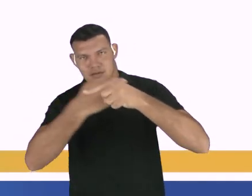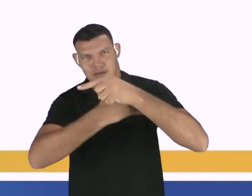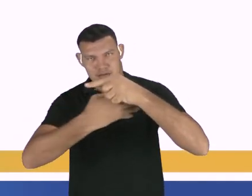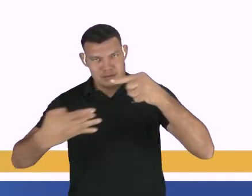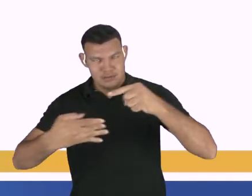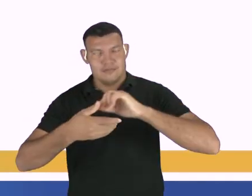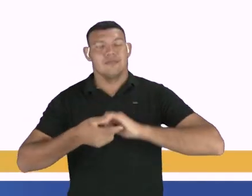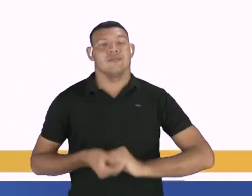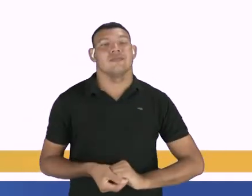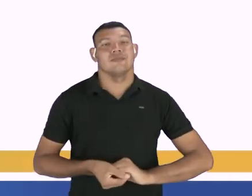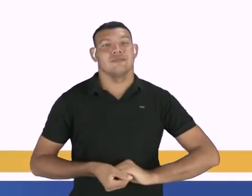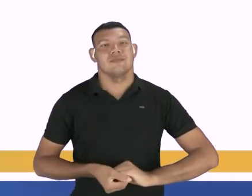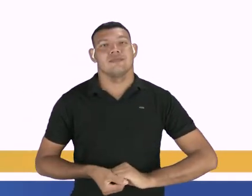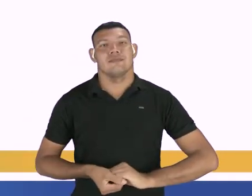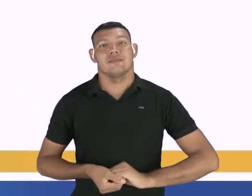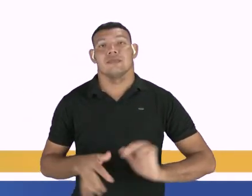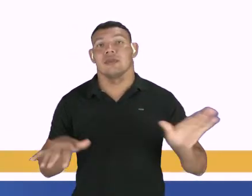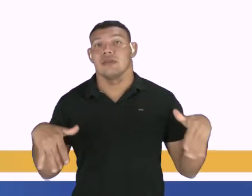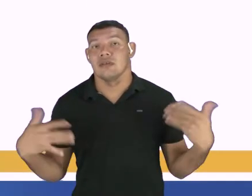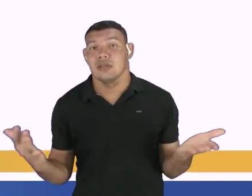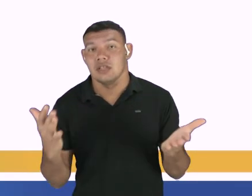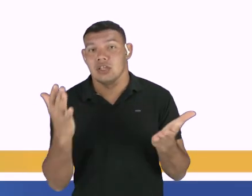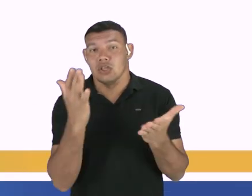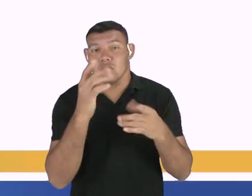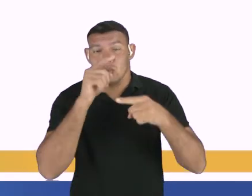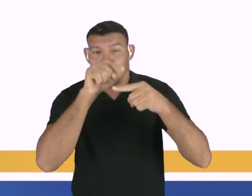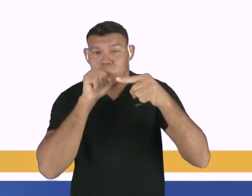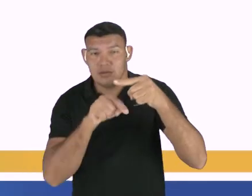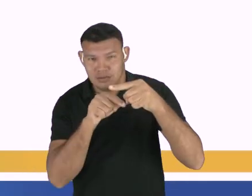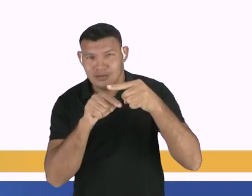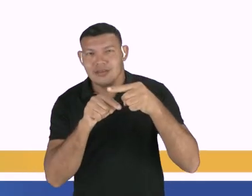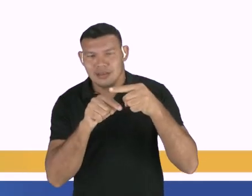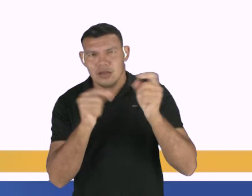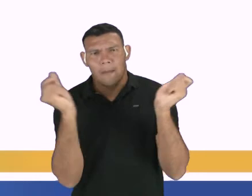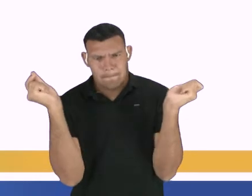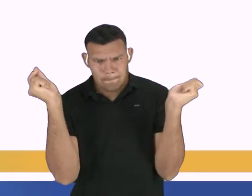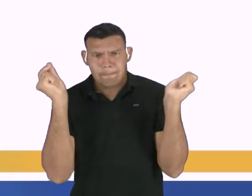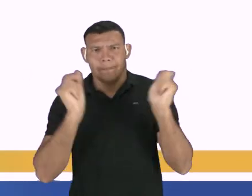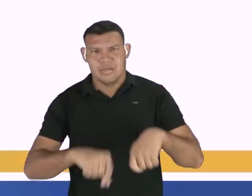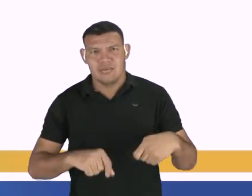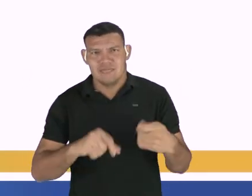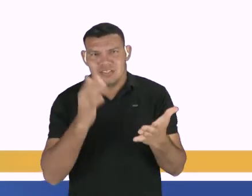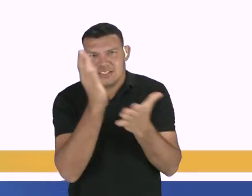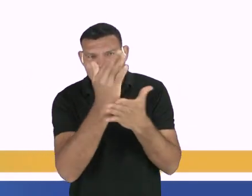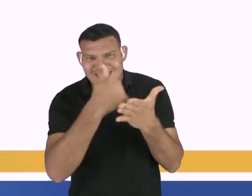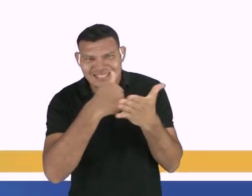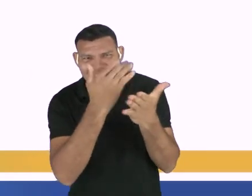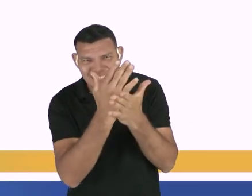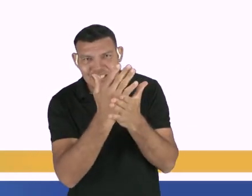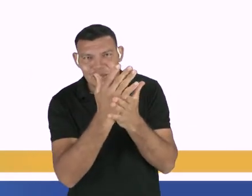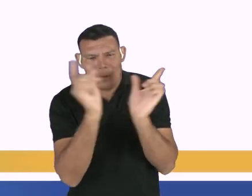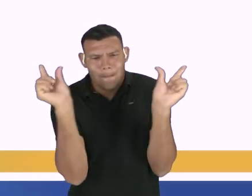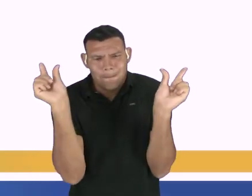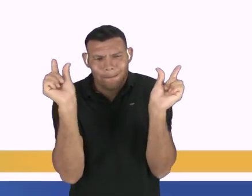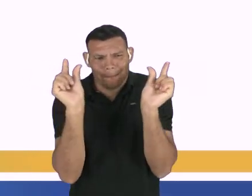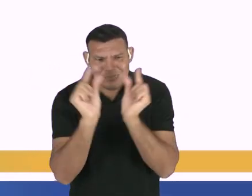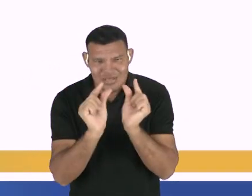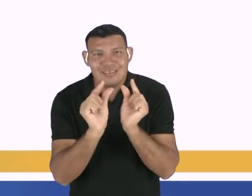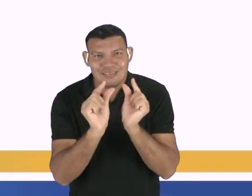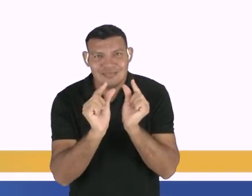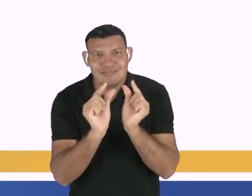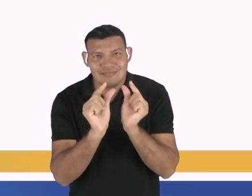fração. Então, na divisão, assim como podemos dividir um inteiro em partes,